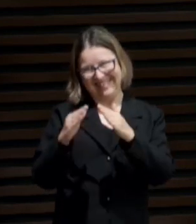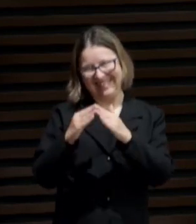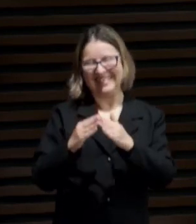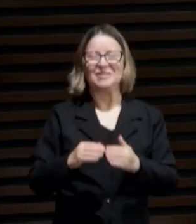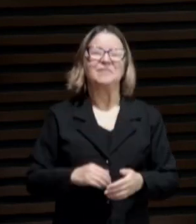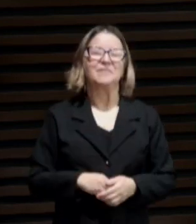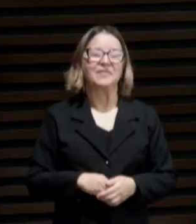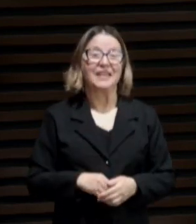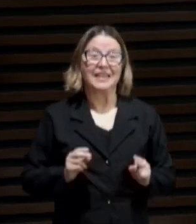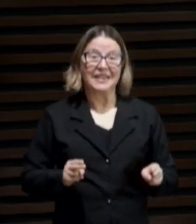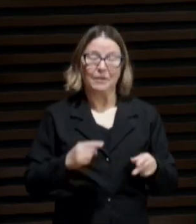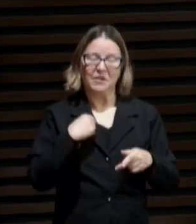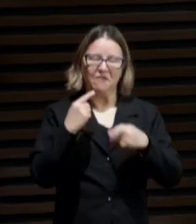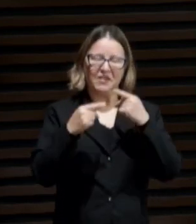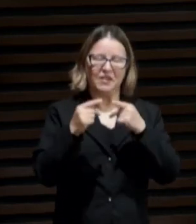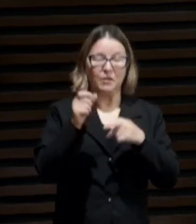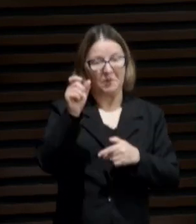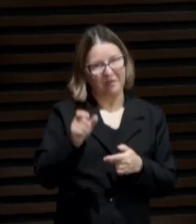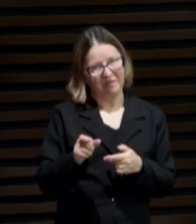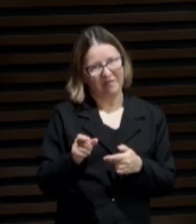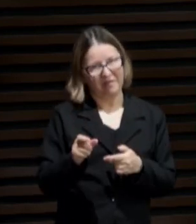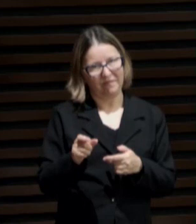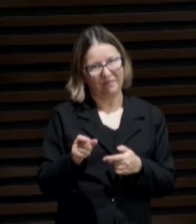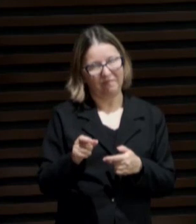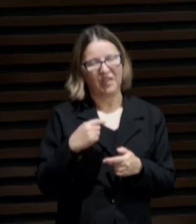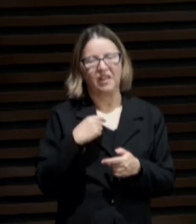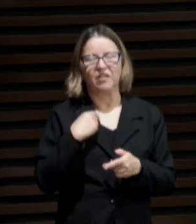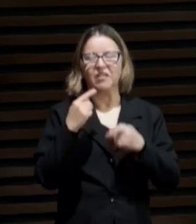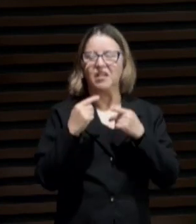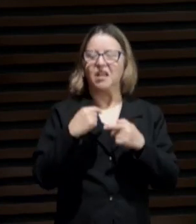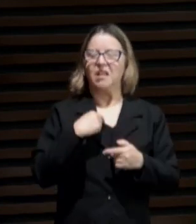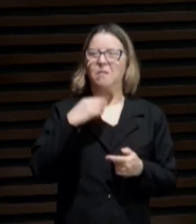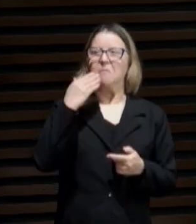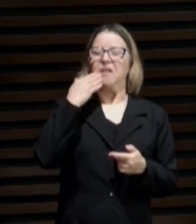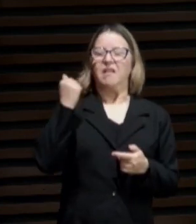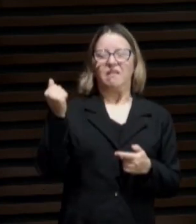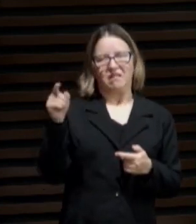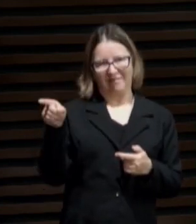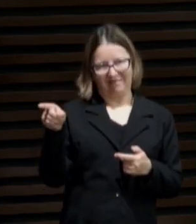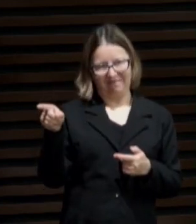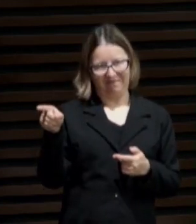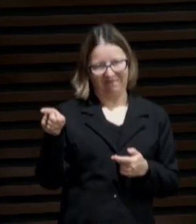alguma pessoa, de certa maneira, eu estou dizendo, eu sou melhor do que ela.